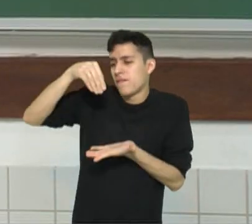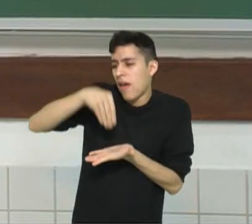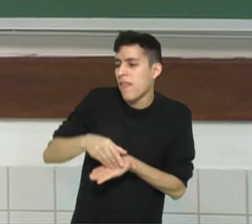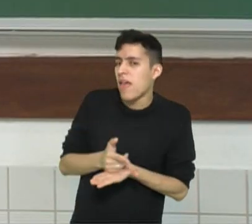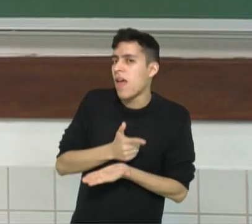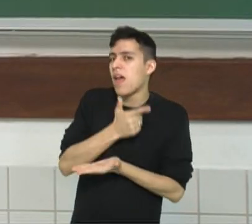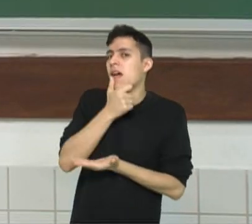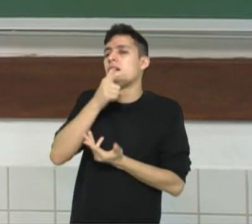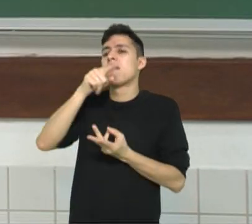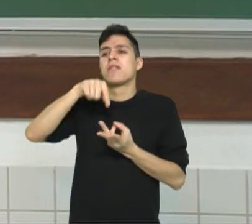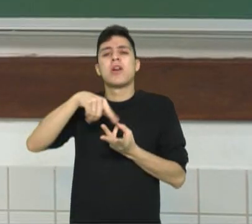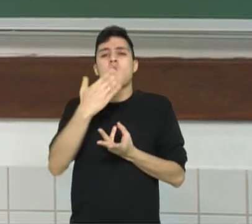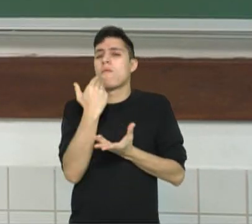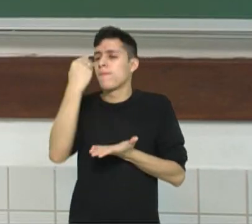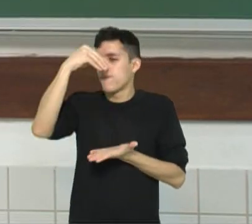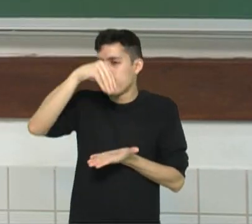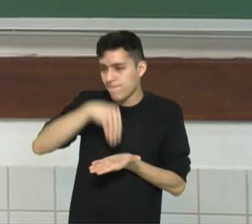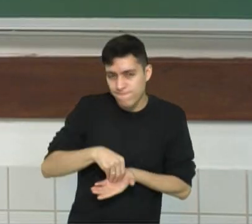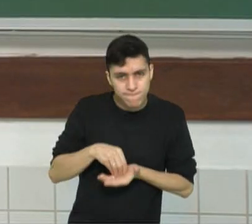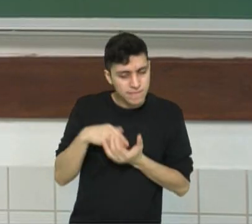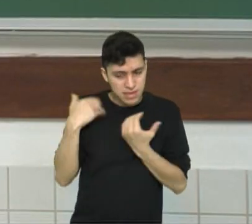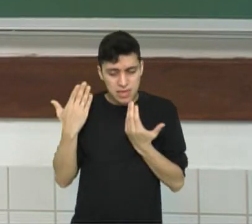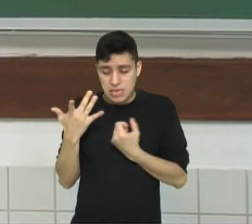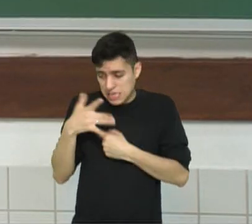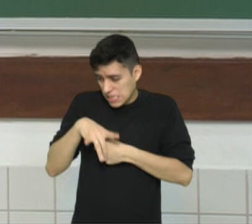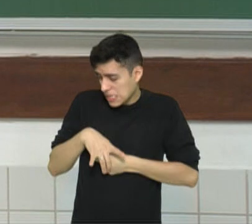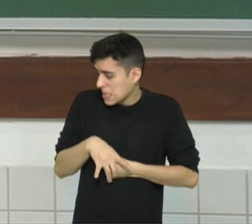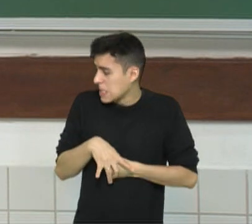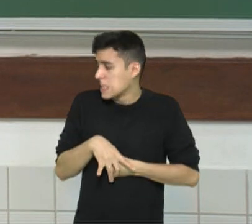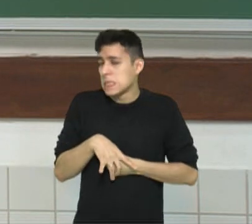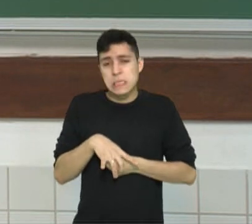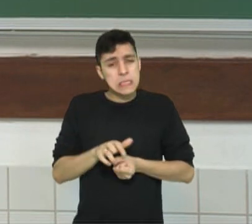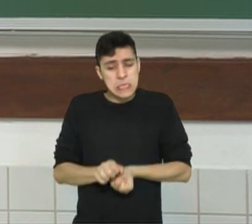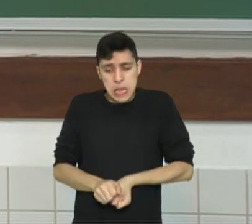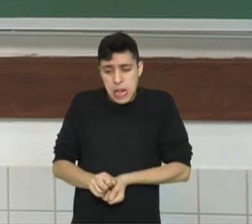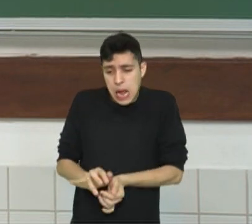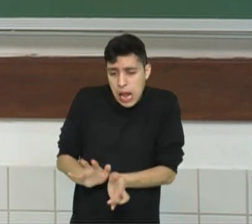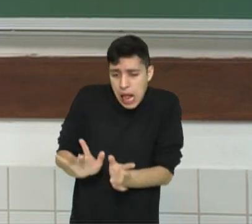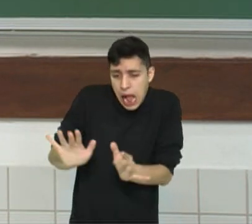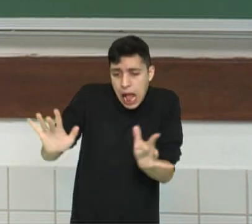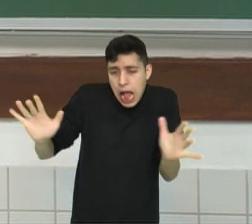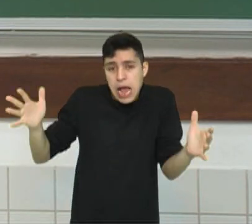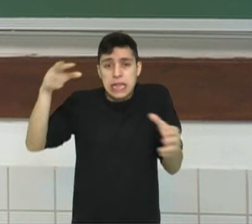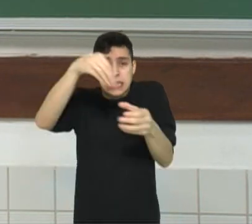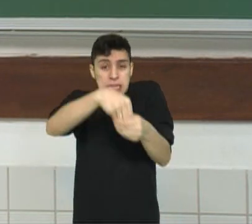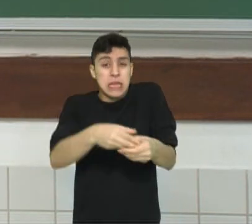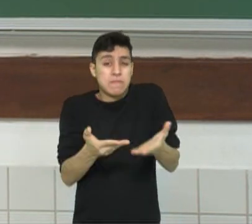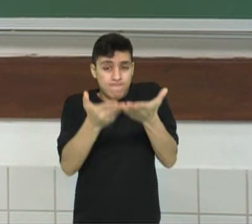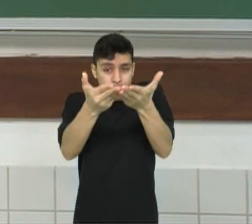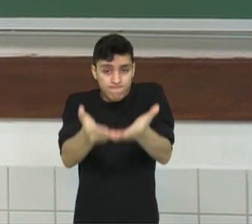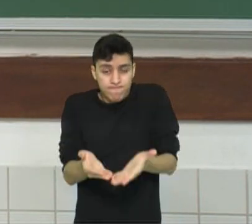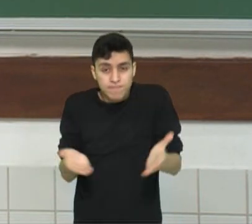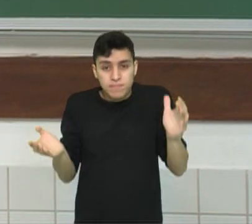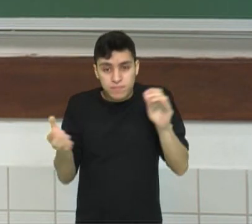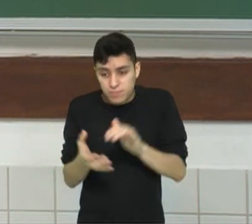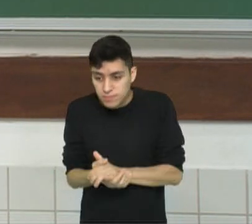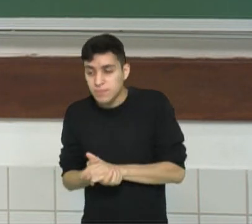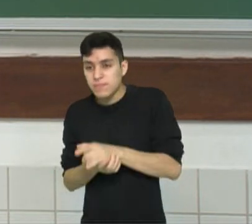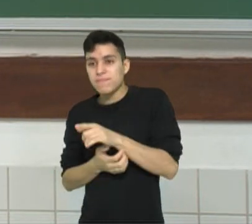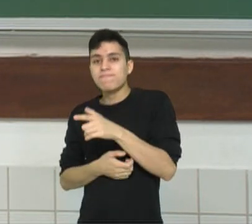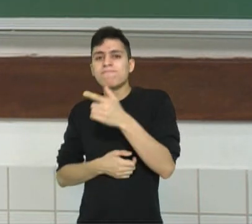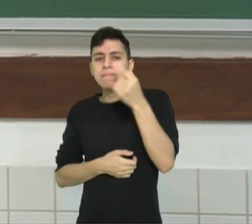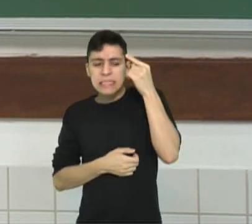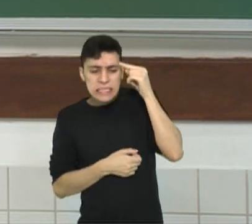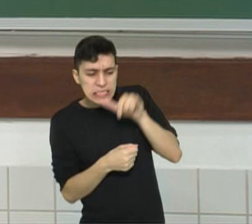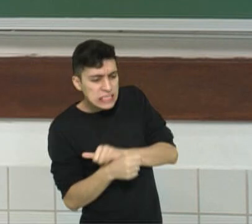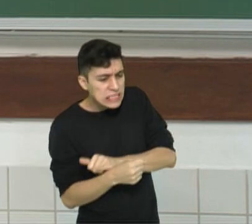suficiente, alimentos suficientes, as doenças povoavam essas viagens, eles precisavam de viagens mais